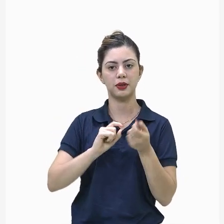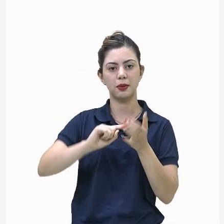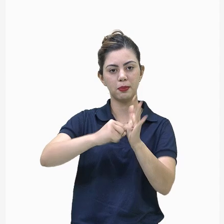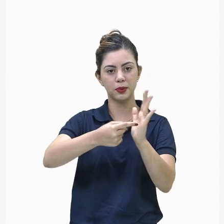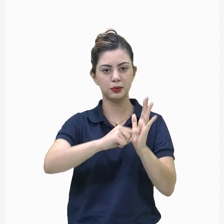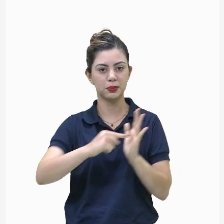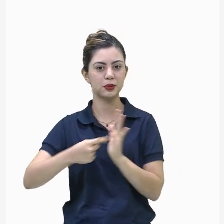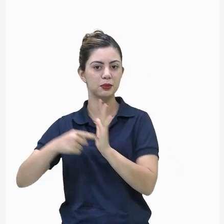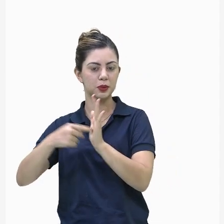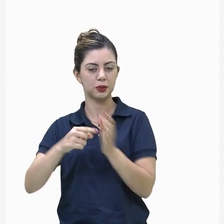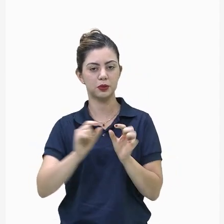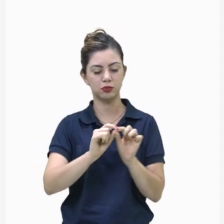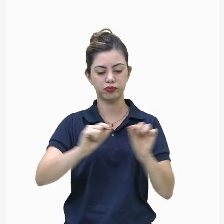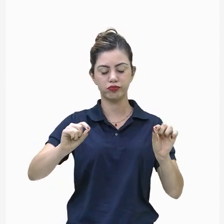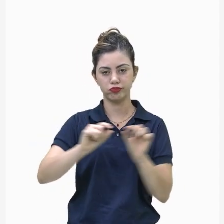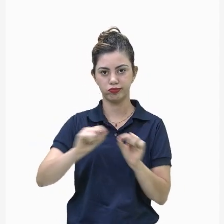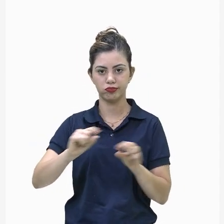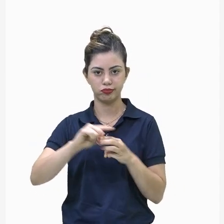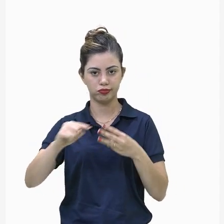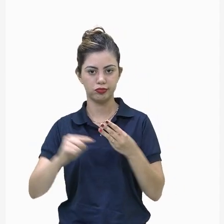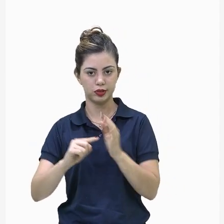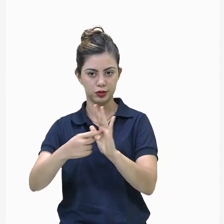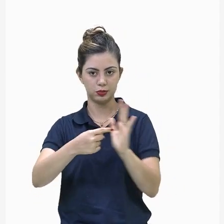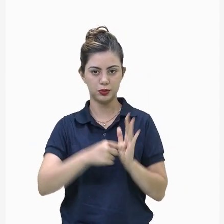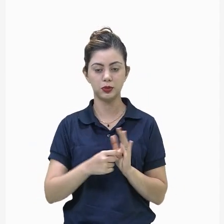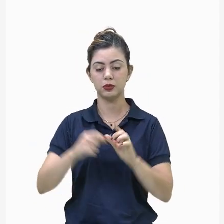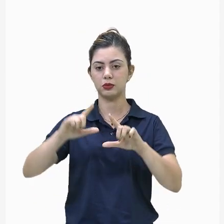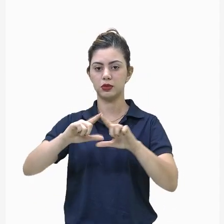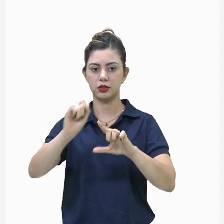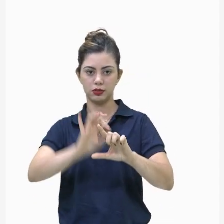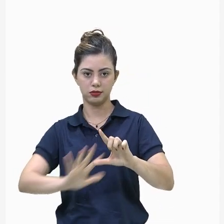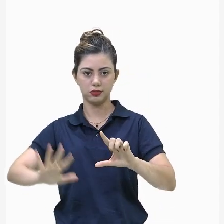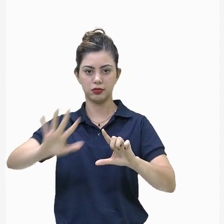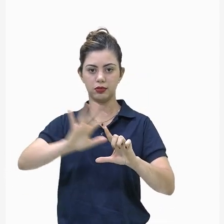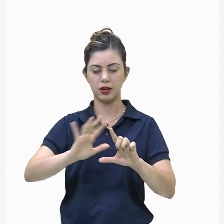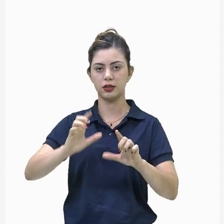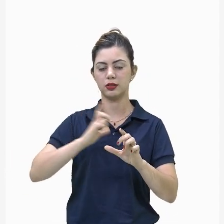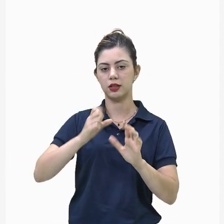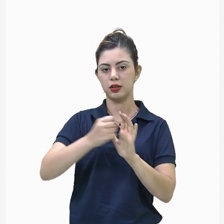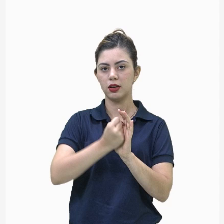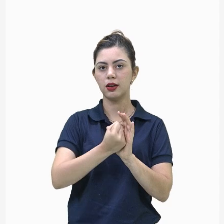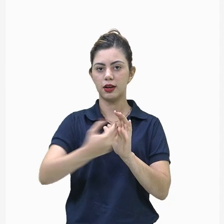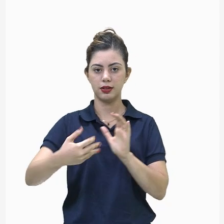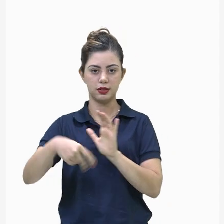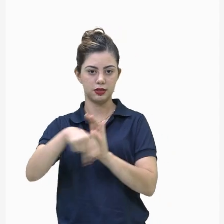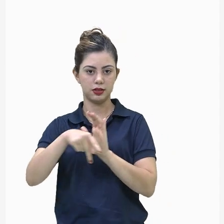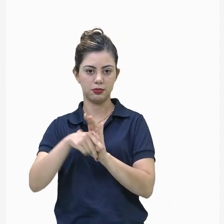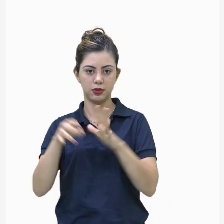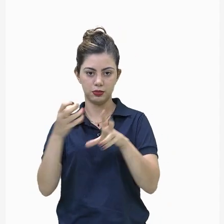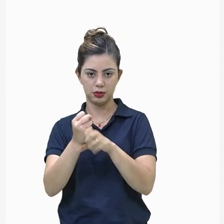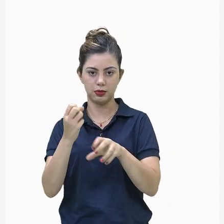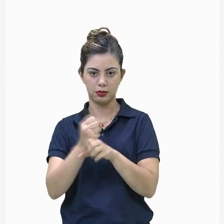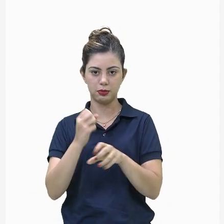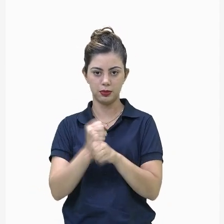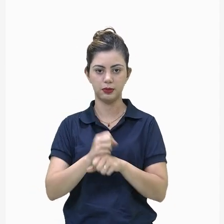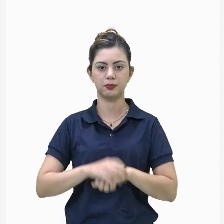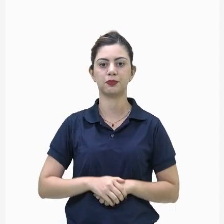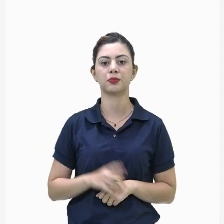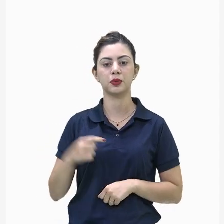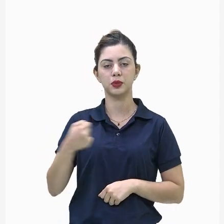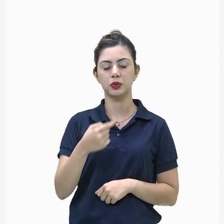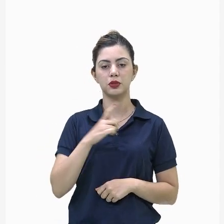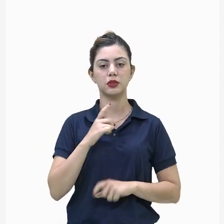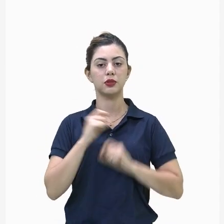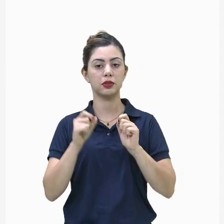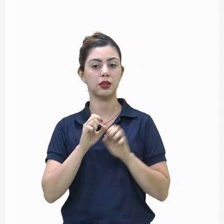condição de alinhamento entre três pontos, área de um triângulo dado as suas coordenadas. Resolução de problemas